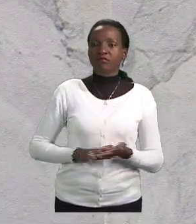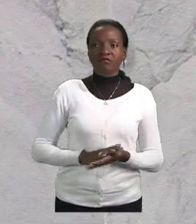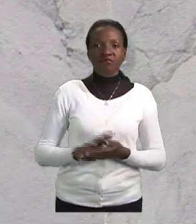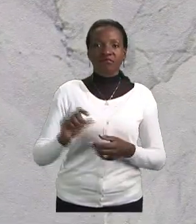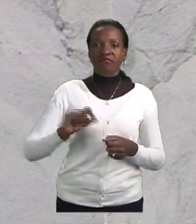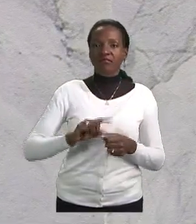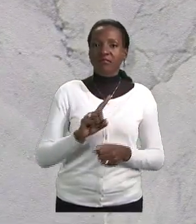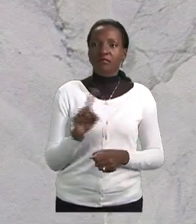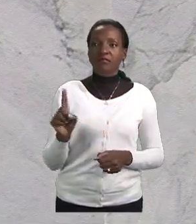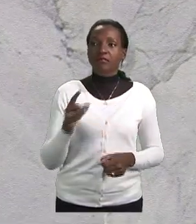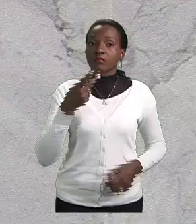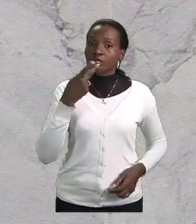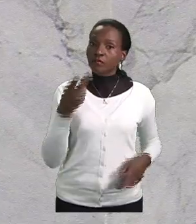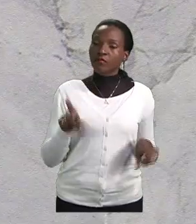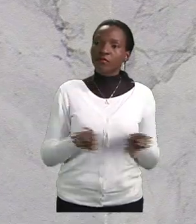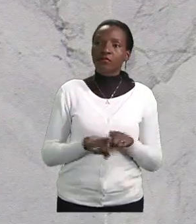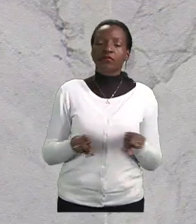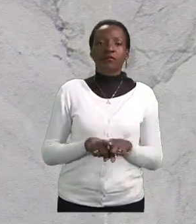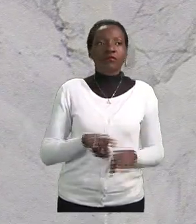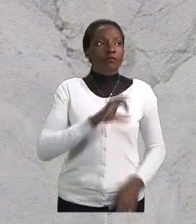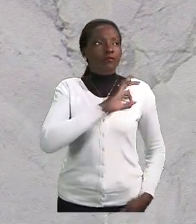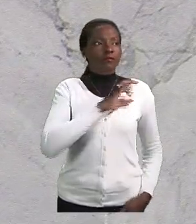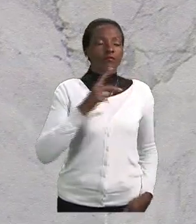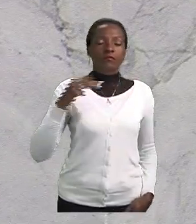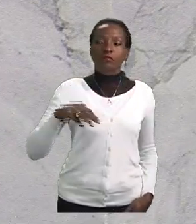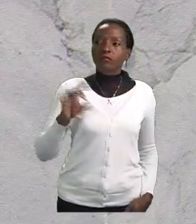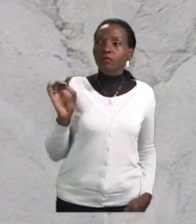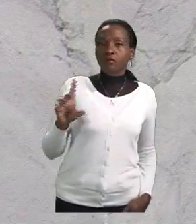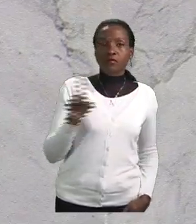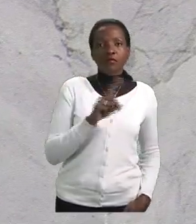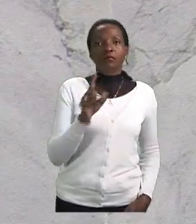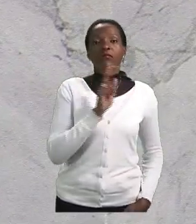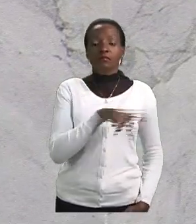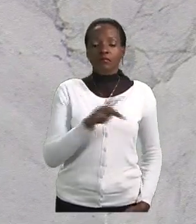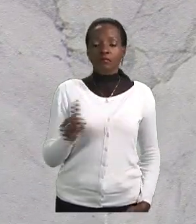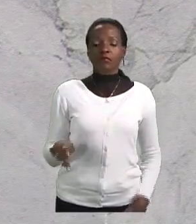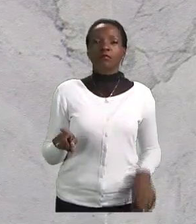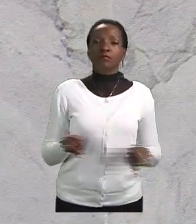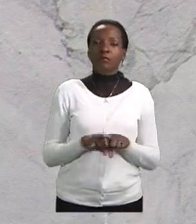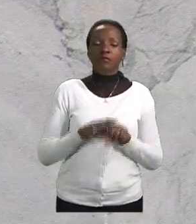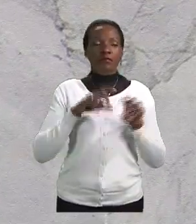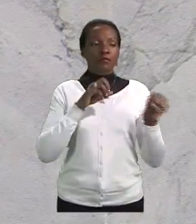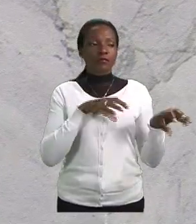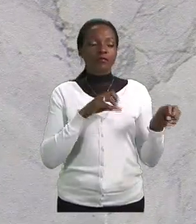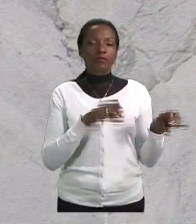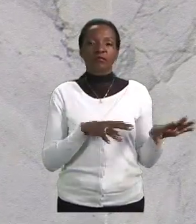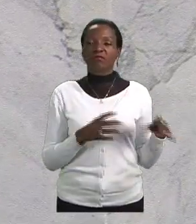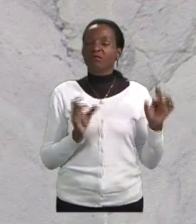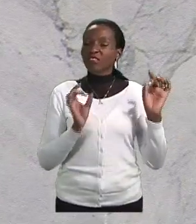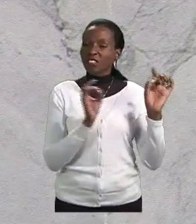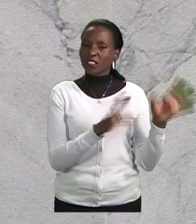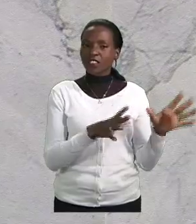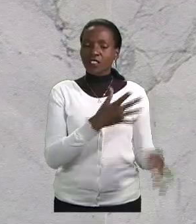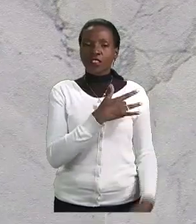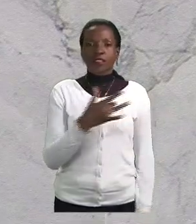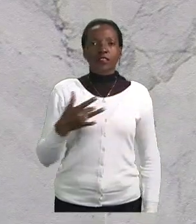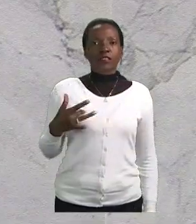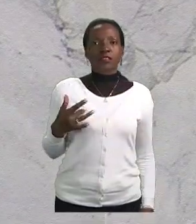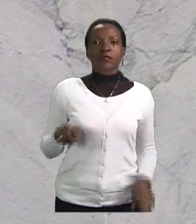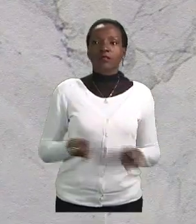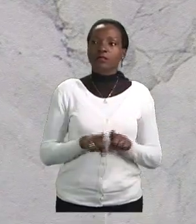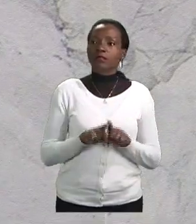e fala que também não só nos policiais militares dos professores na educação também está largada da saúde também